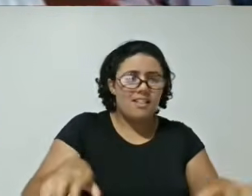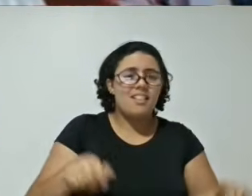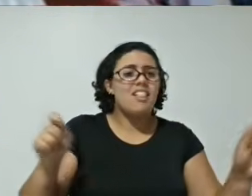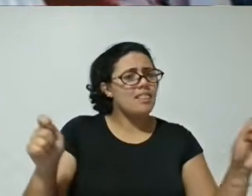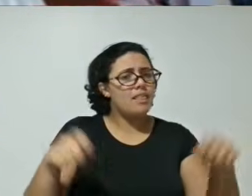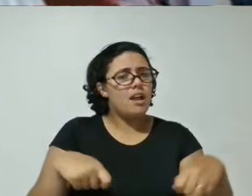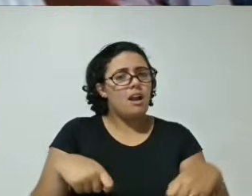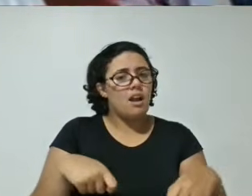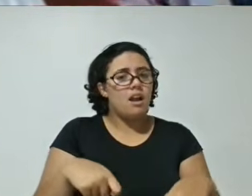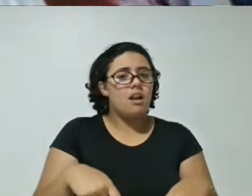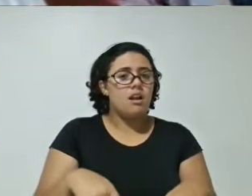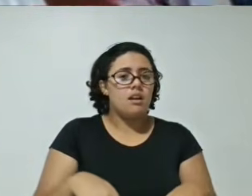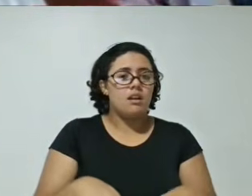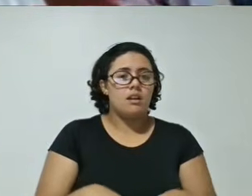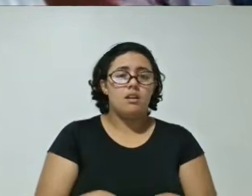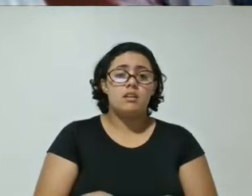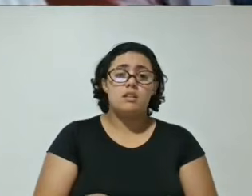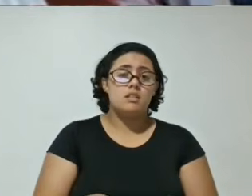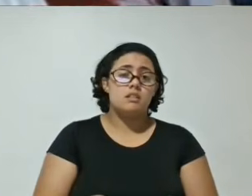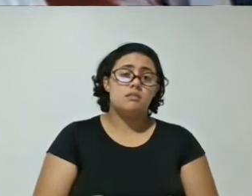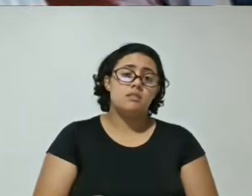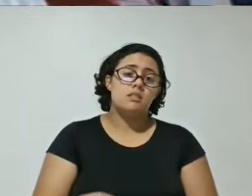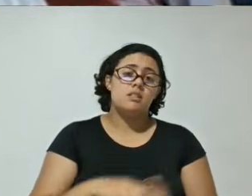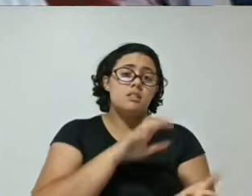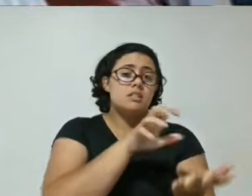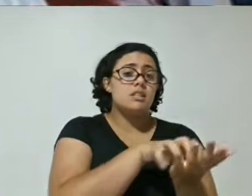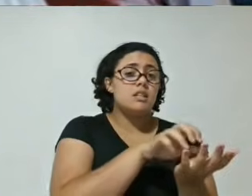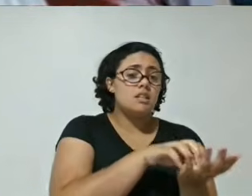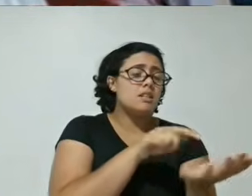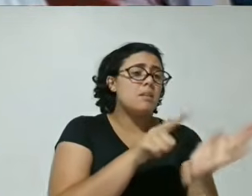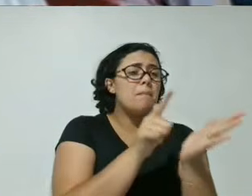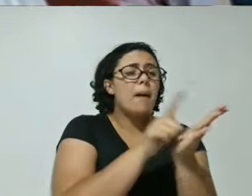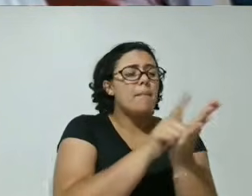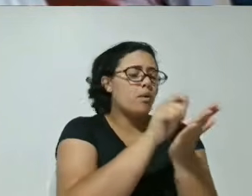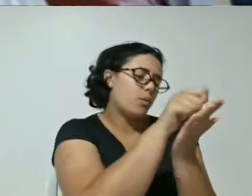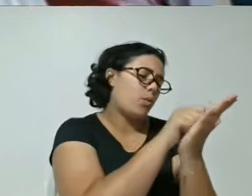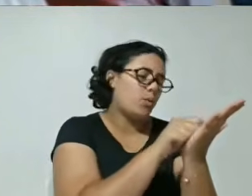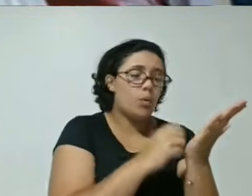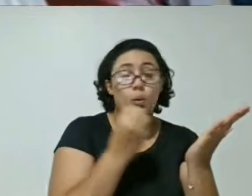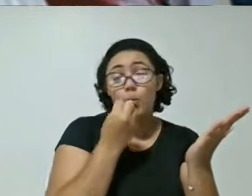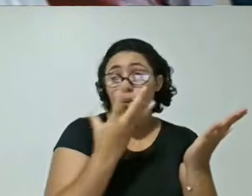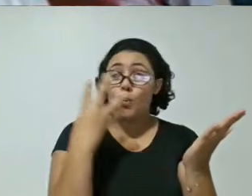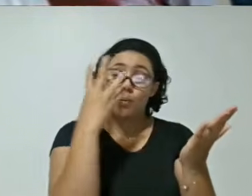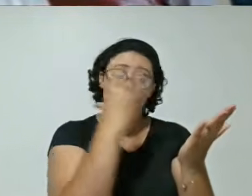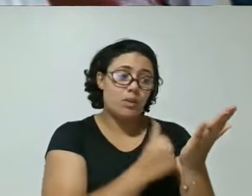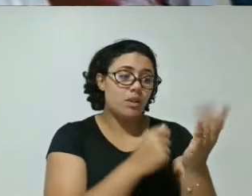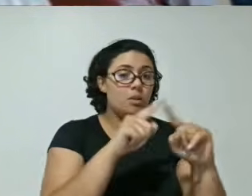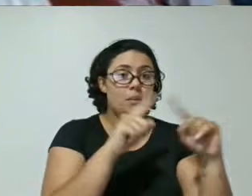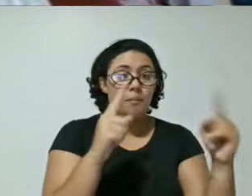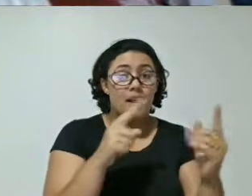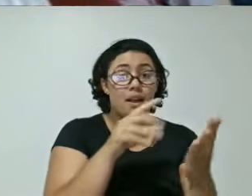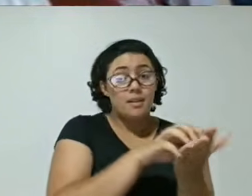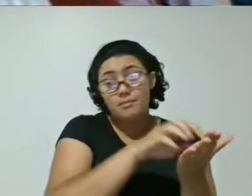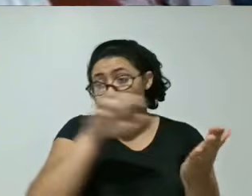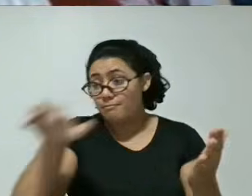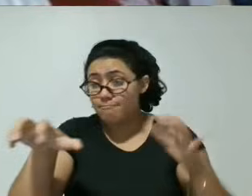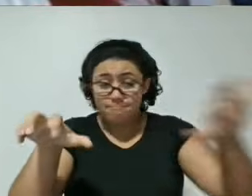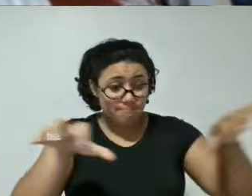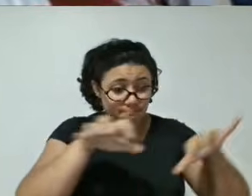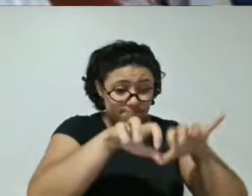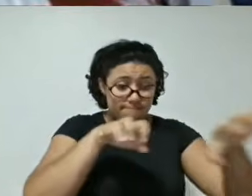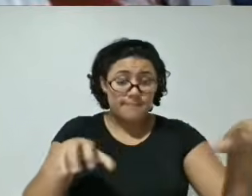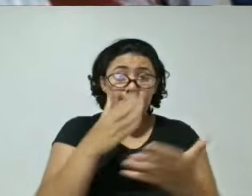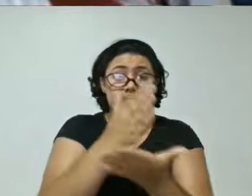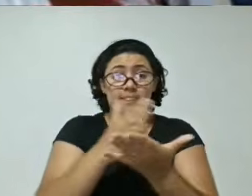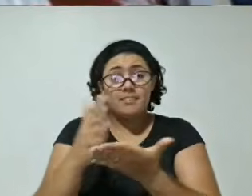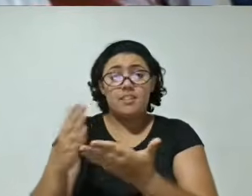mas se não houver desconcentração, não adianta. É falácia, é balela, né? É só para cortar a